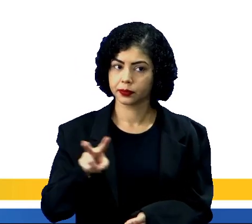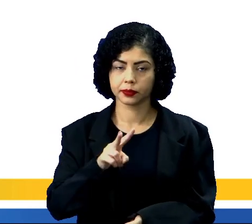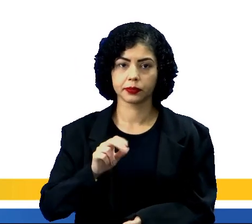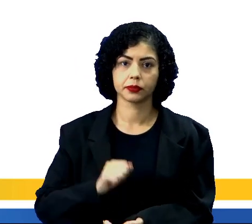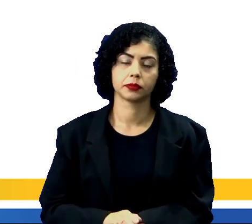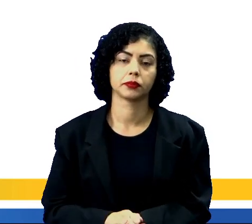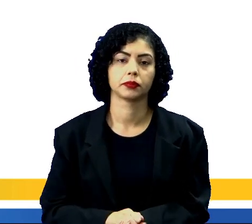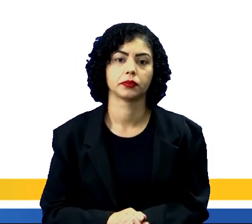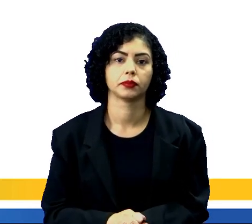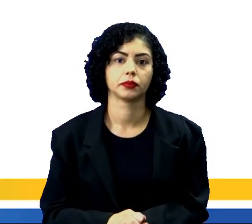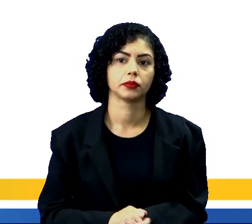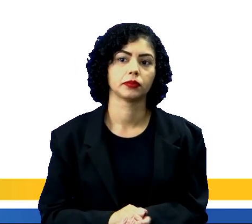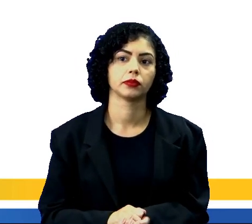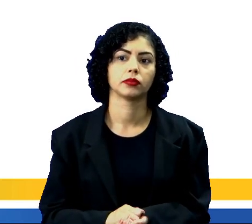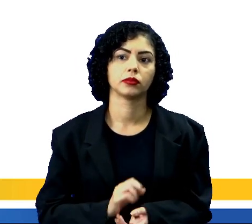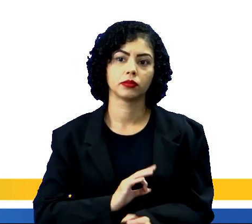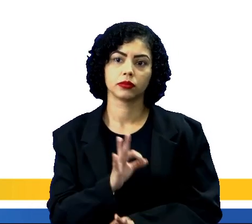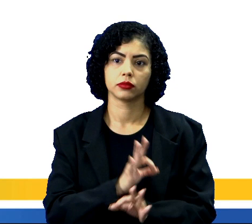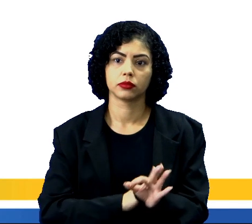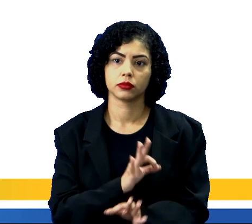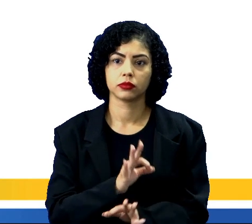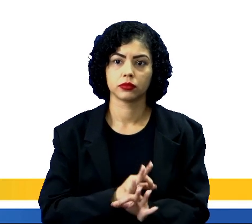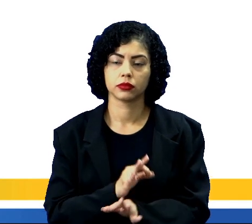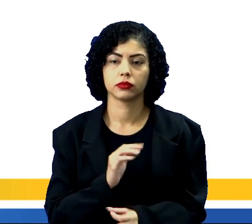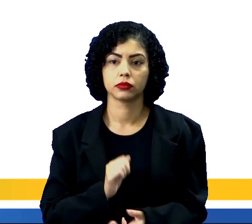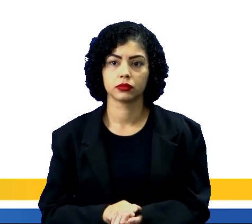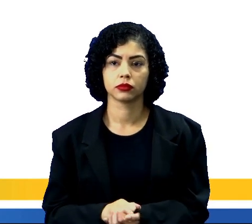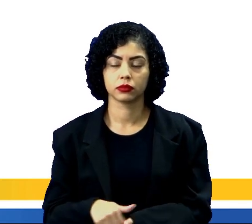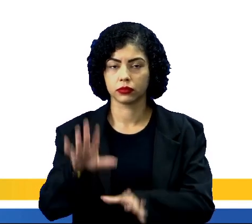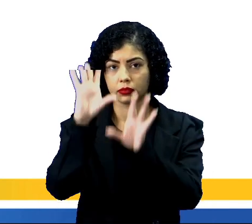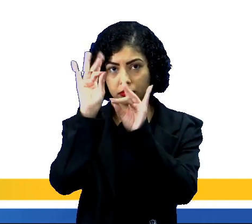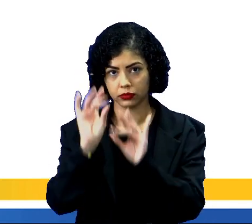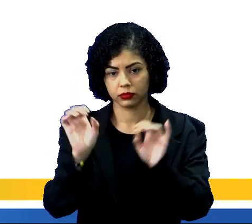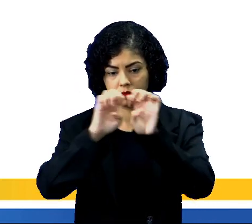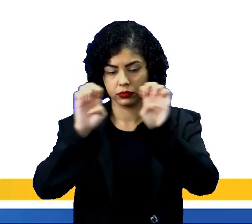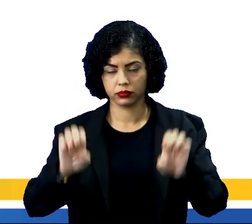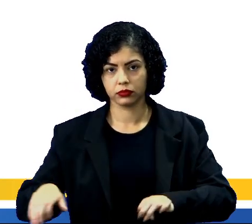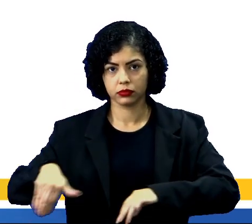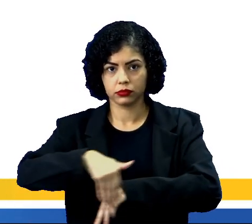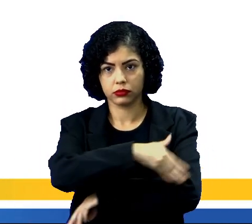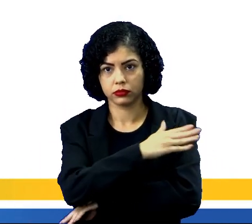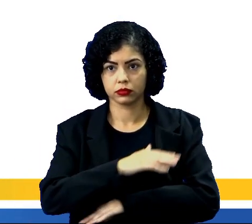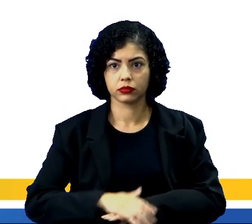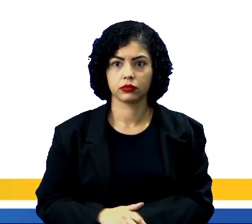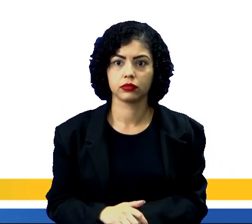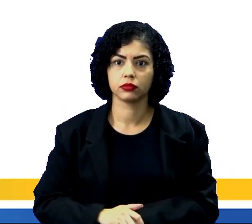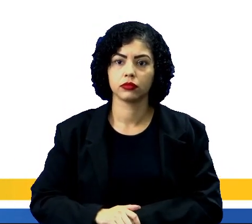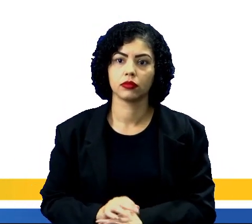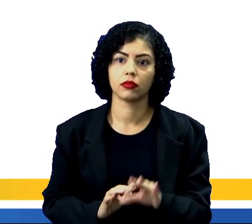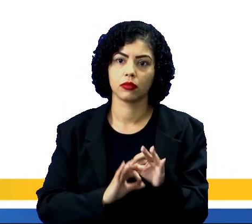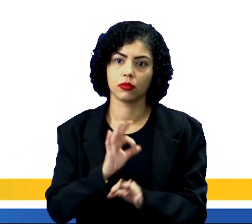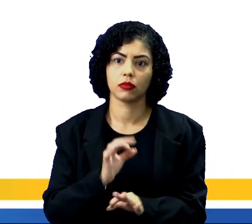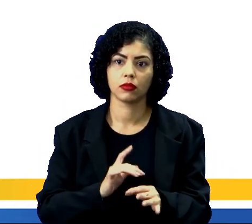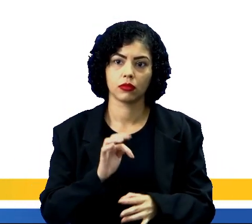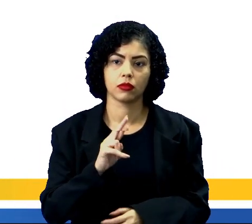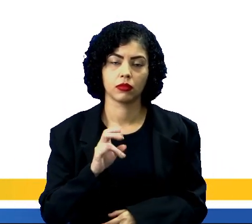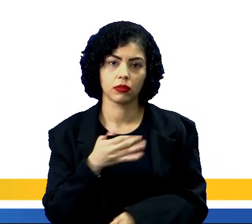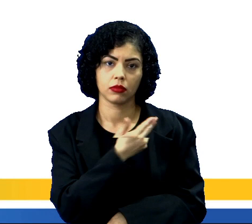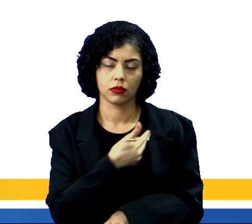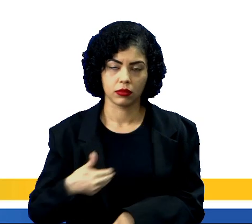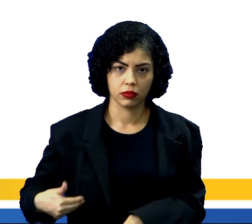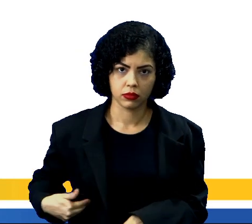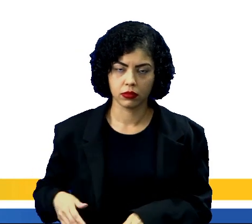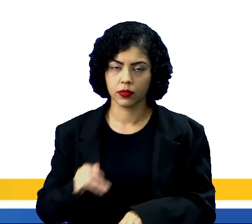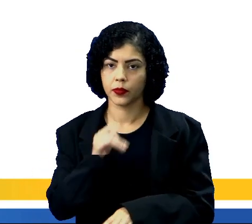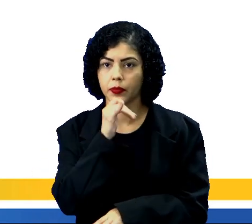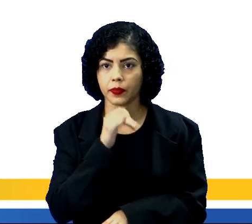né, e manutenção da conservação da estrutura de ruas, né, e também pela organização de espetáculos